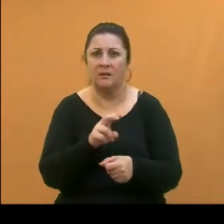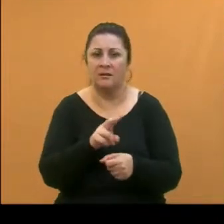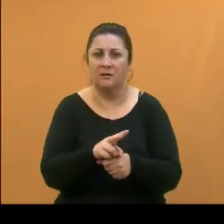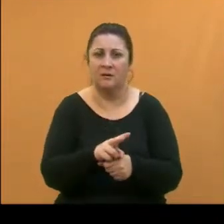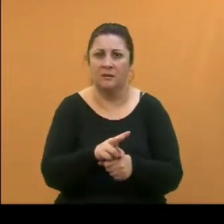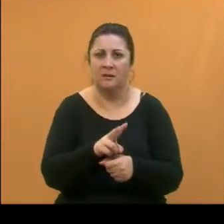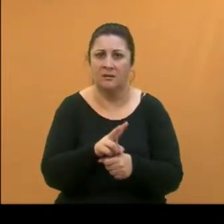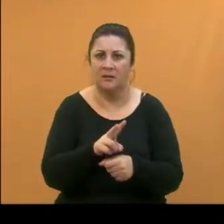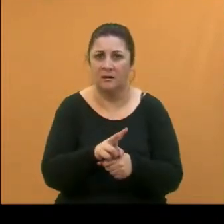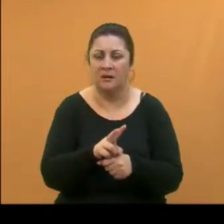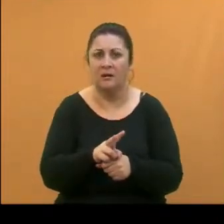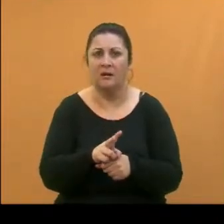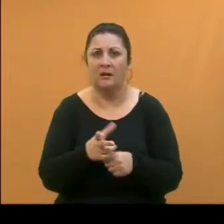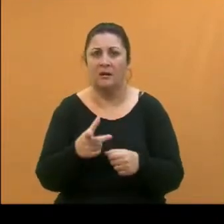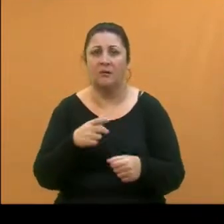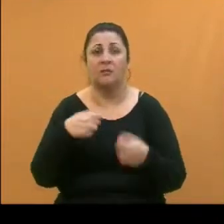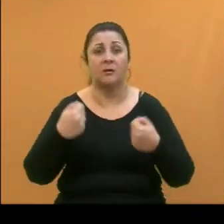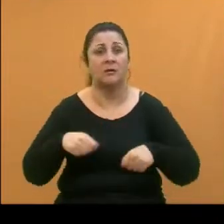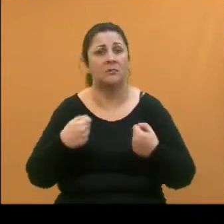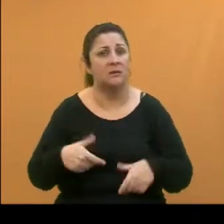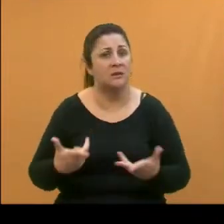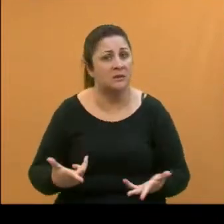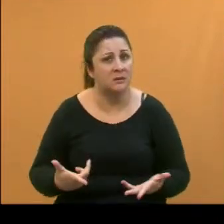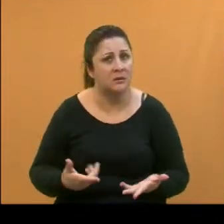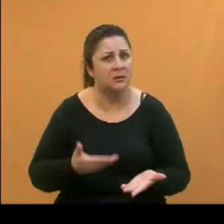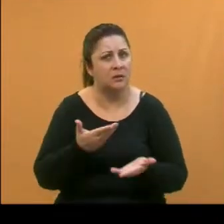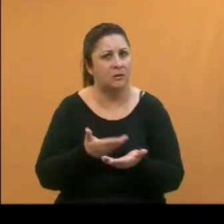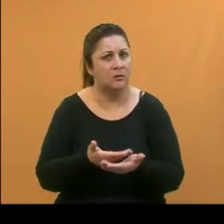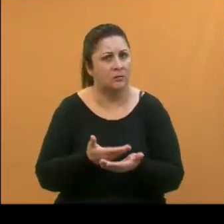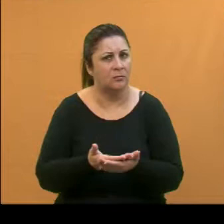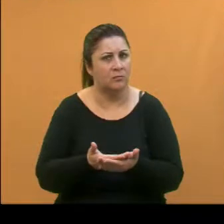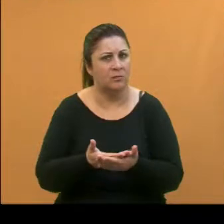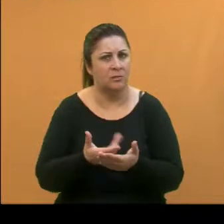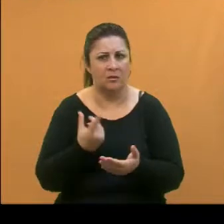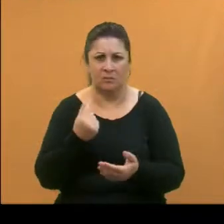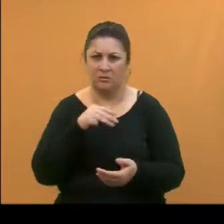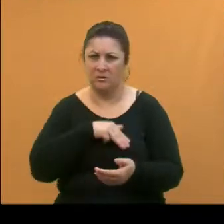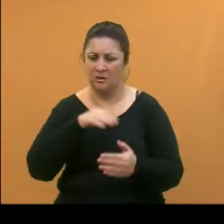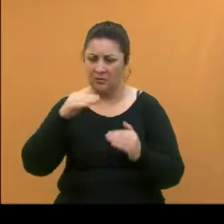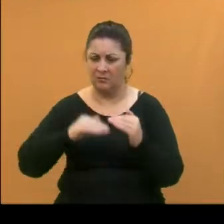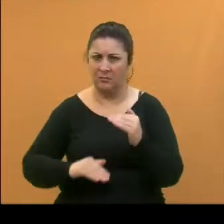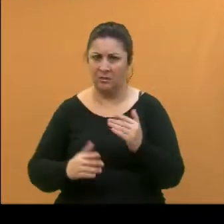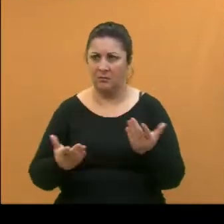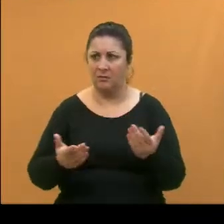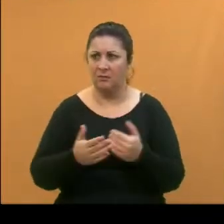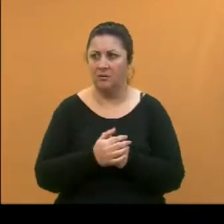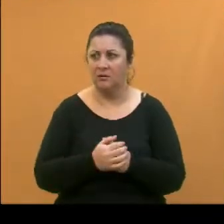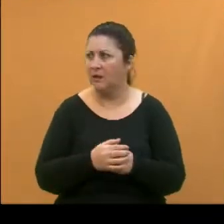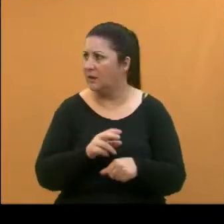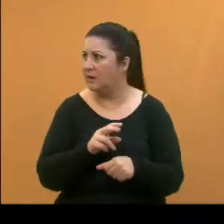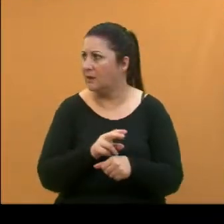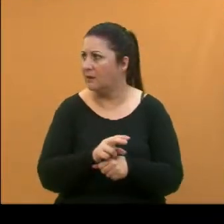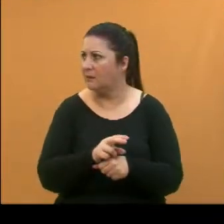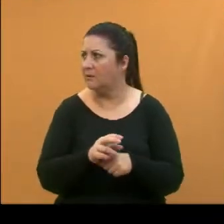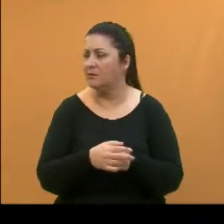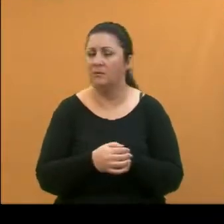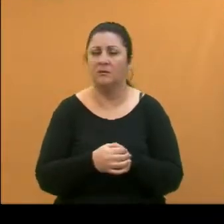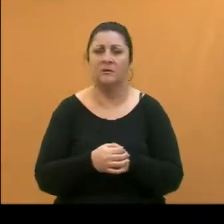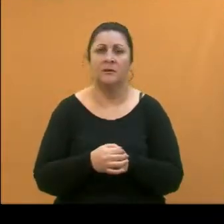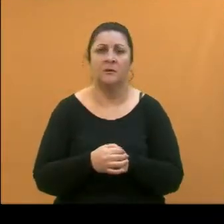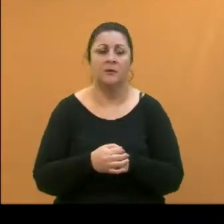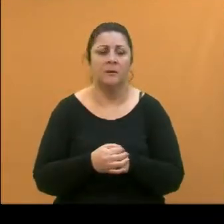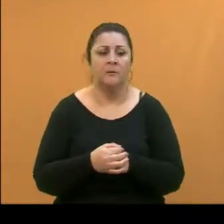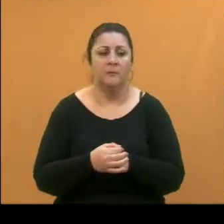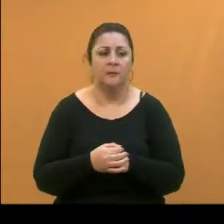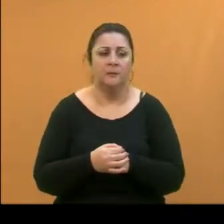uma escolaridade maior para salários menores e o contrário também. Então, eu acho que esse projeto, de